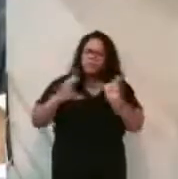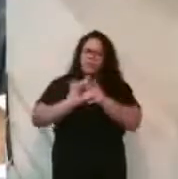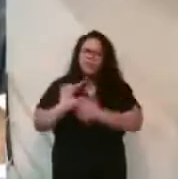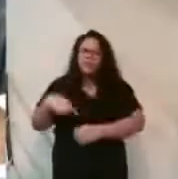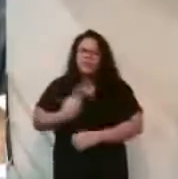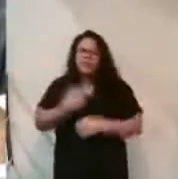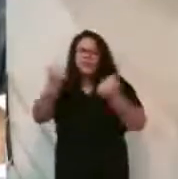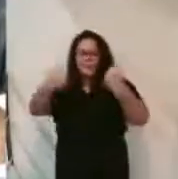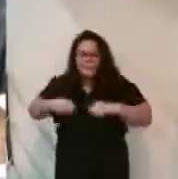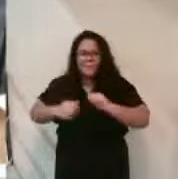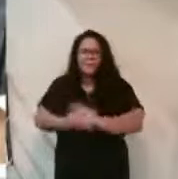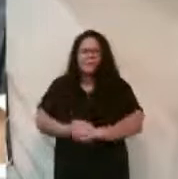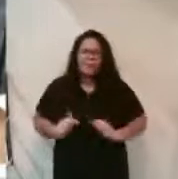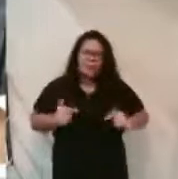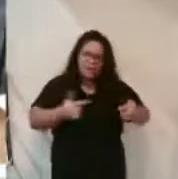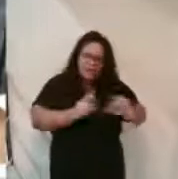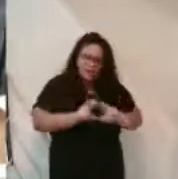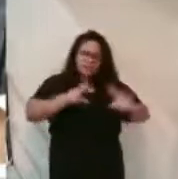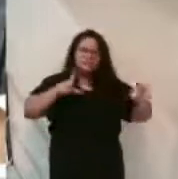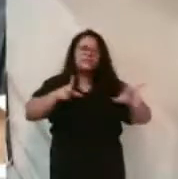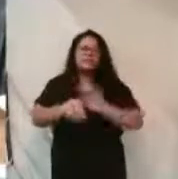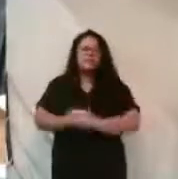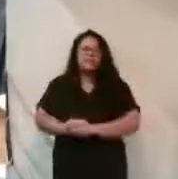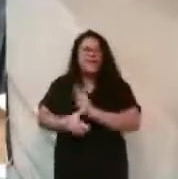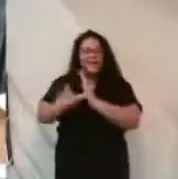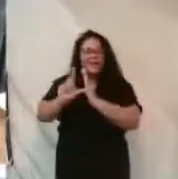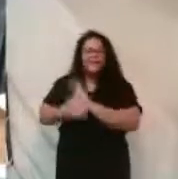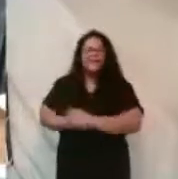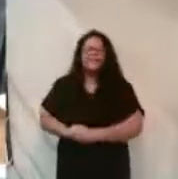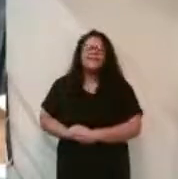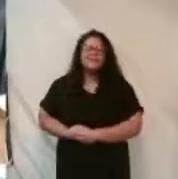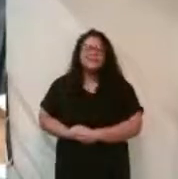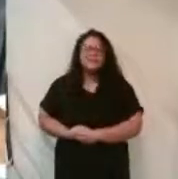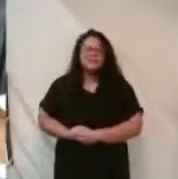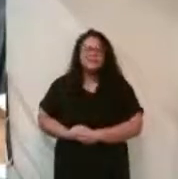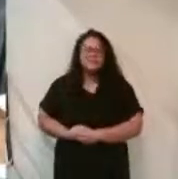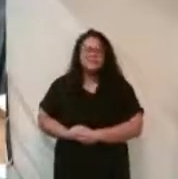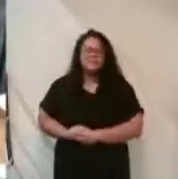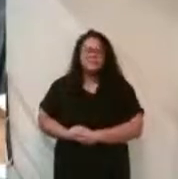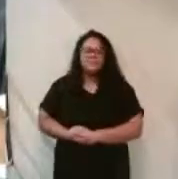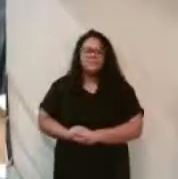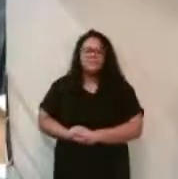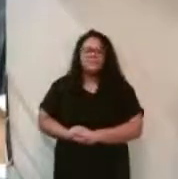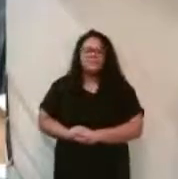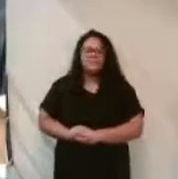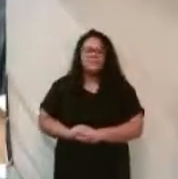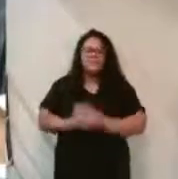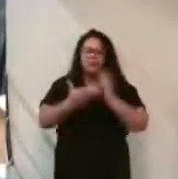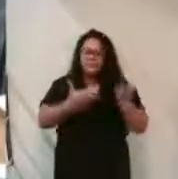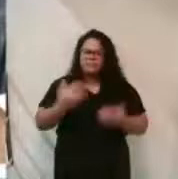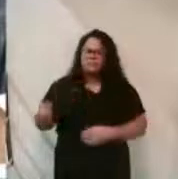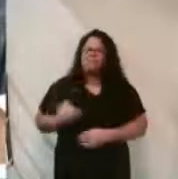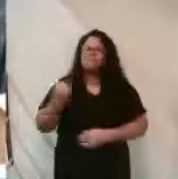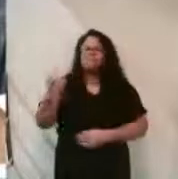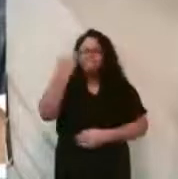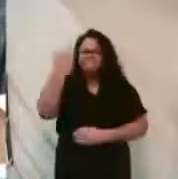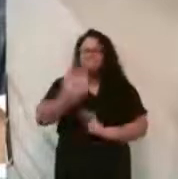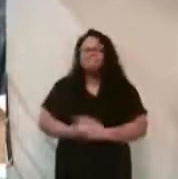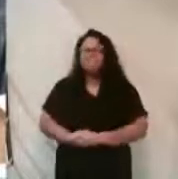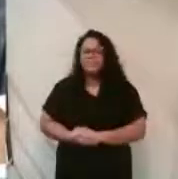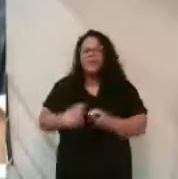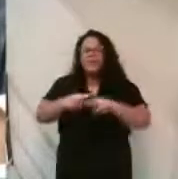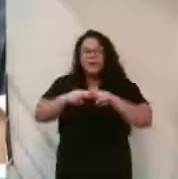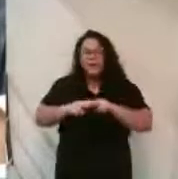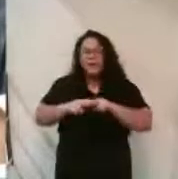de tudo aquilo que as outras instituições, de aquilo que os municípios vinham fazendo. E isso foi muito importante para a gente. Então, os resultados que a